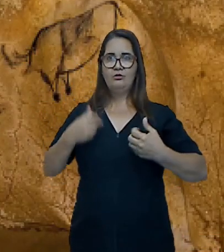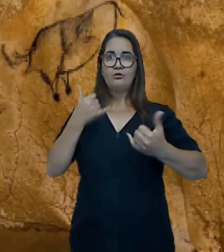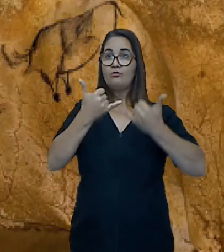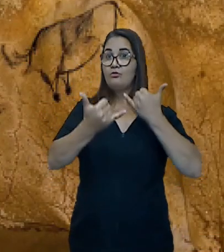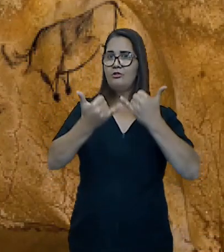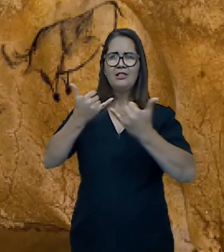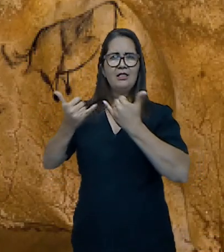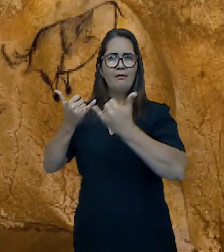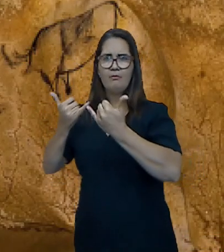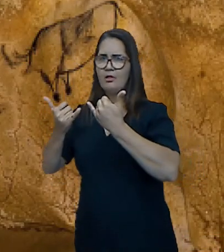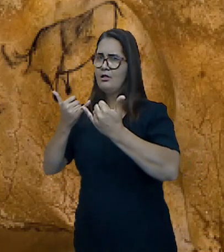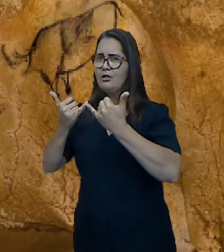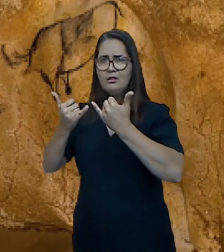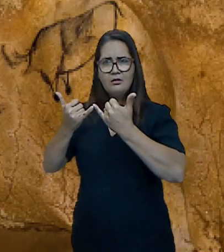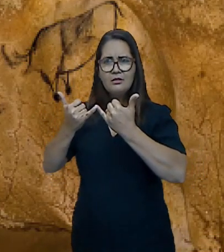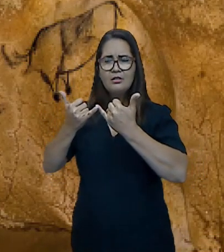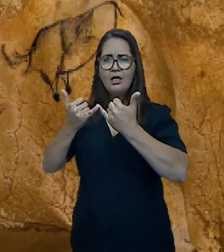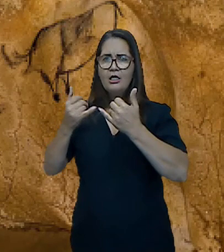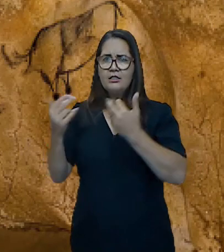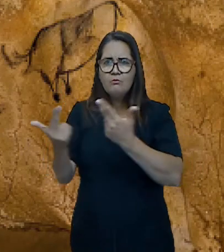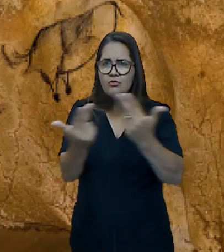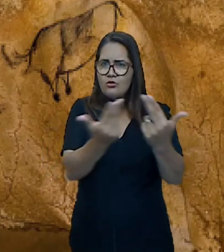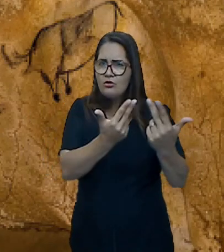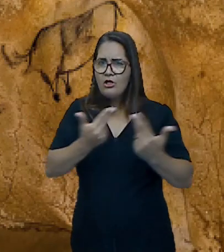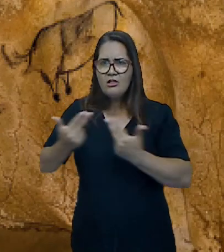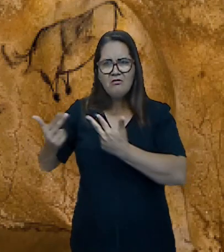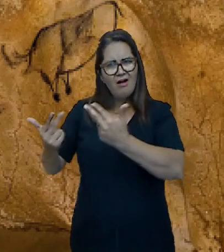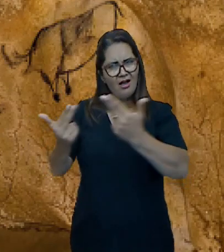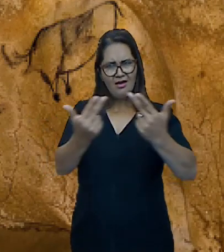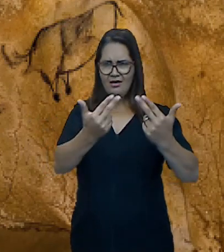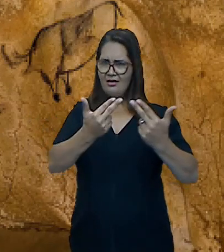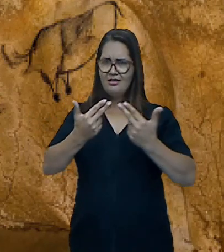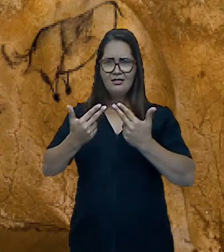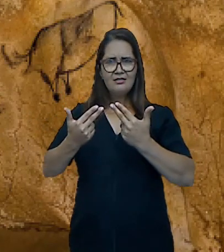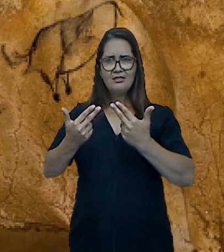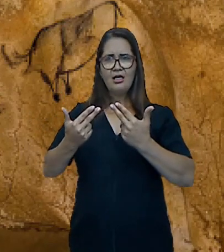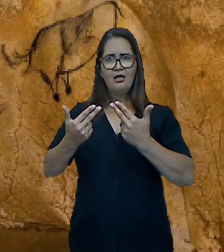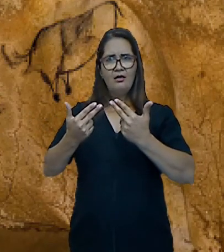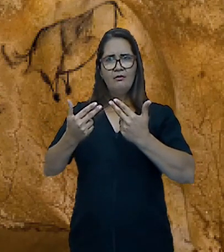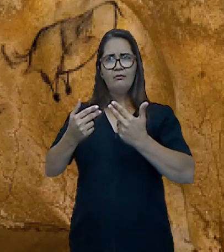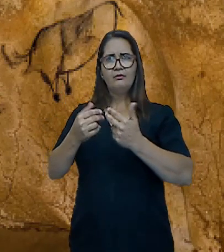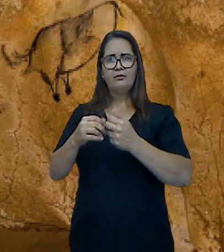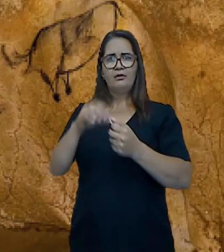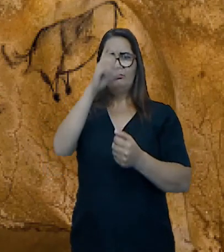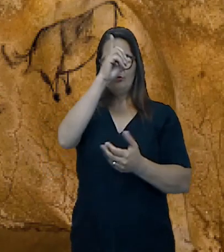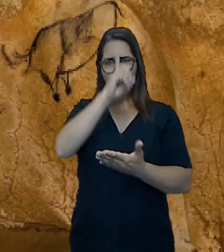nossos direitos de igualdade, fraternidade, respeito.